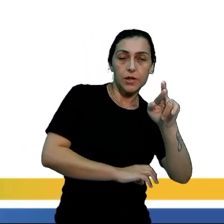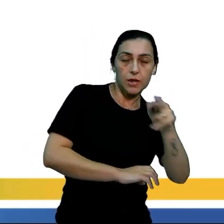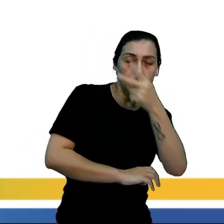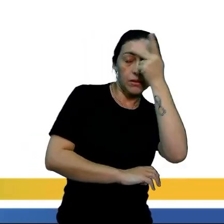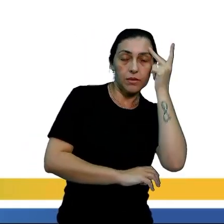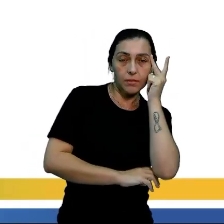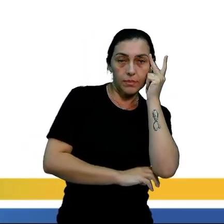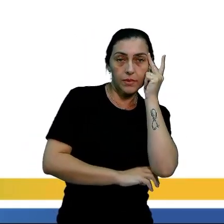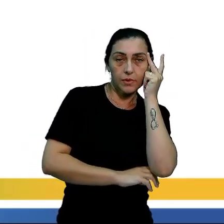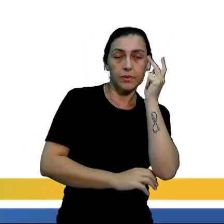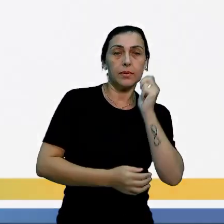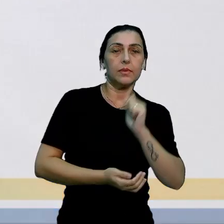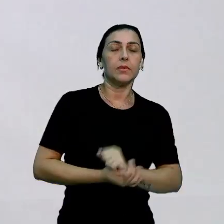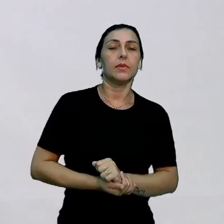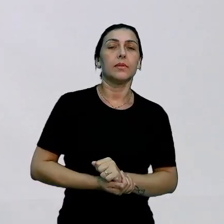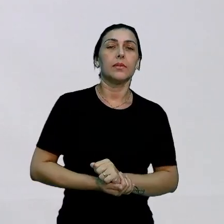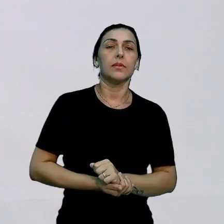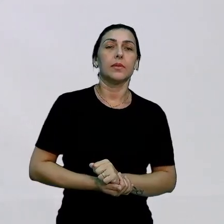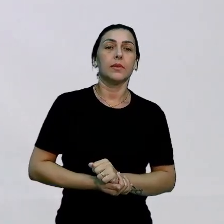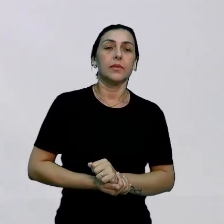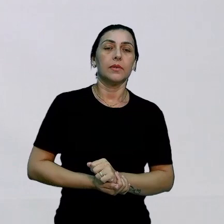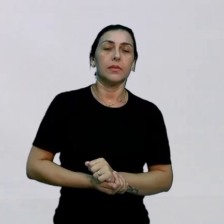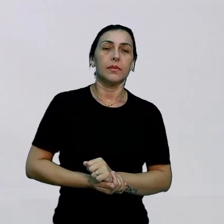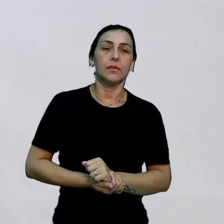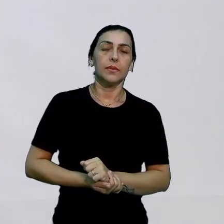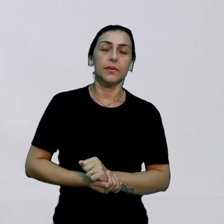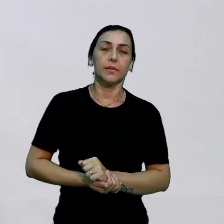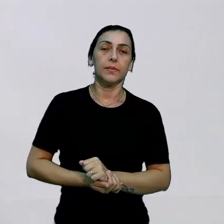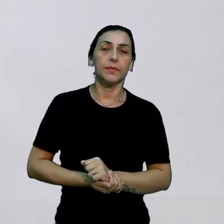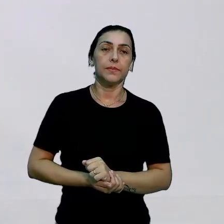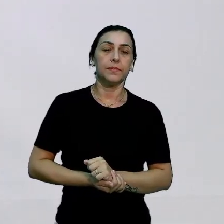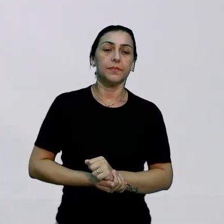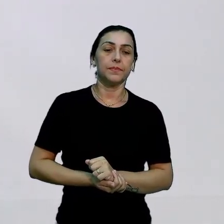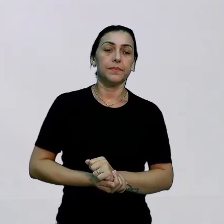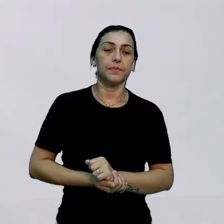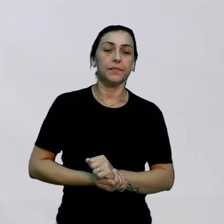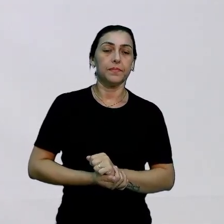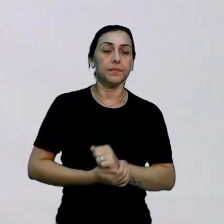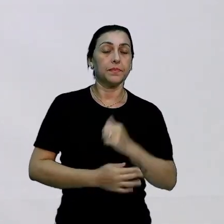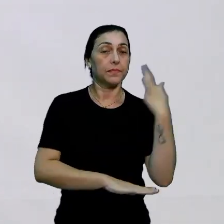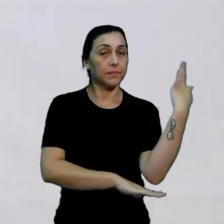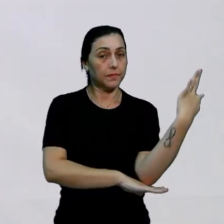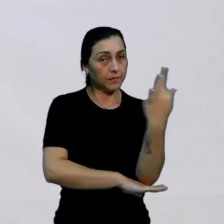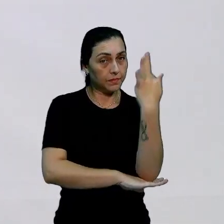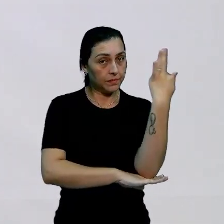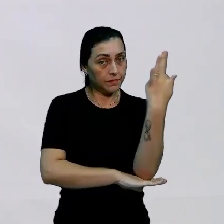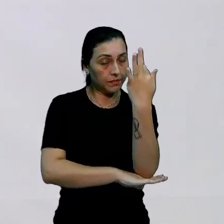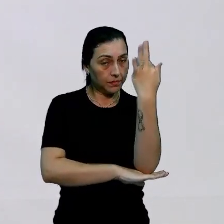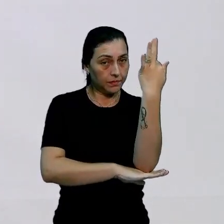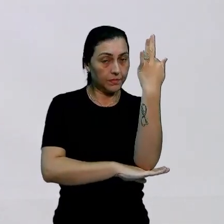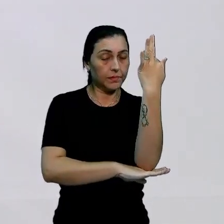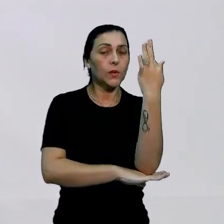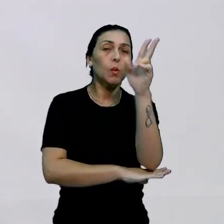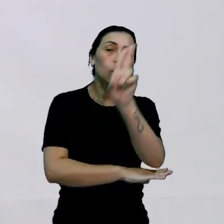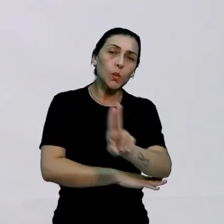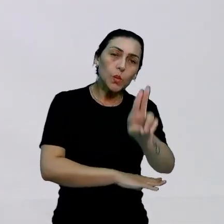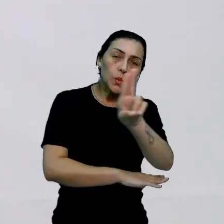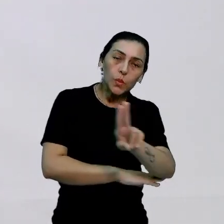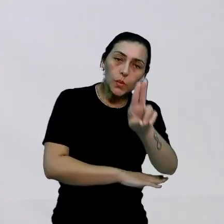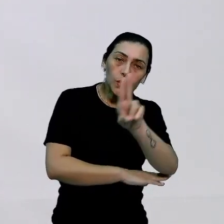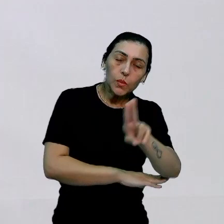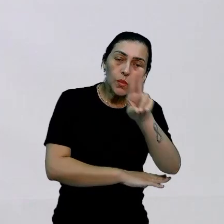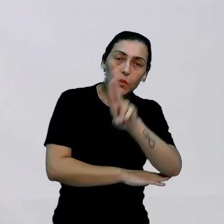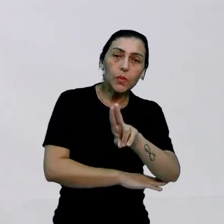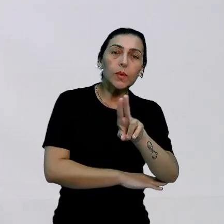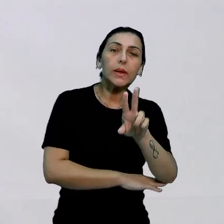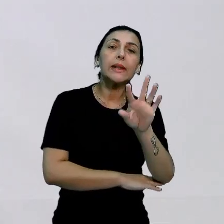pessoas no dia a dia, né? Na língua informal, na linguagem formal, na coloquial aí, a gente usa muito o